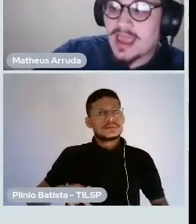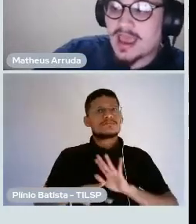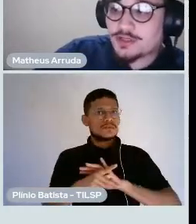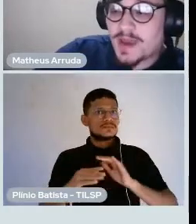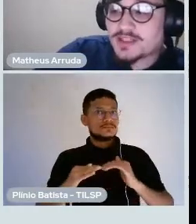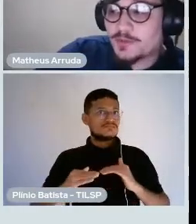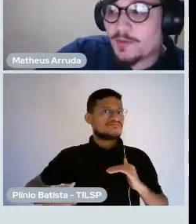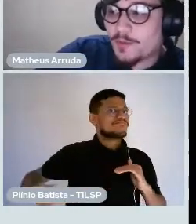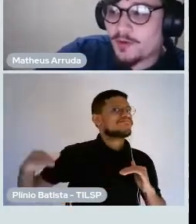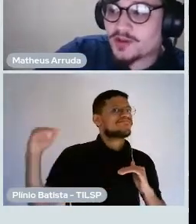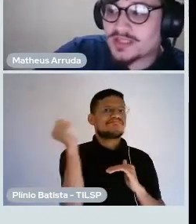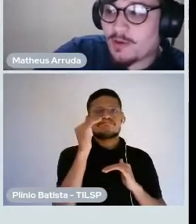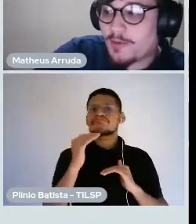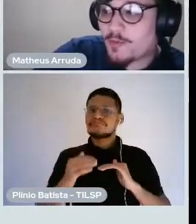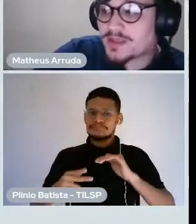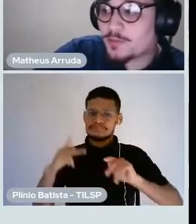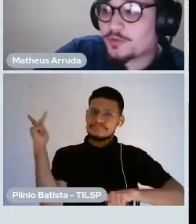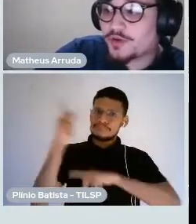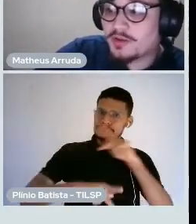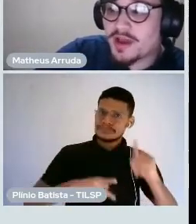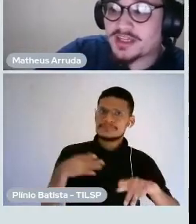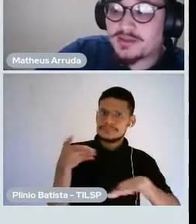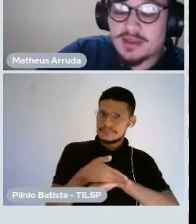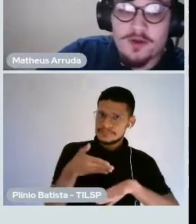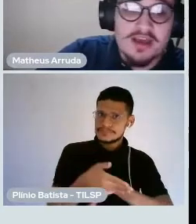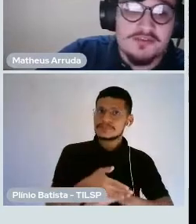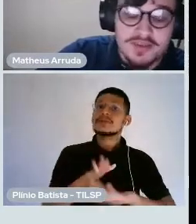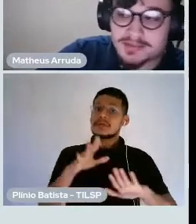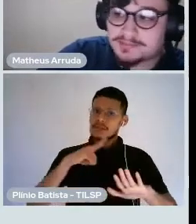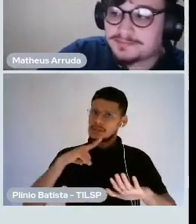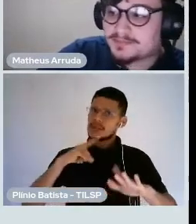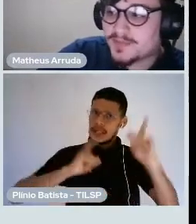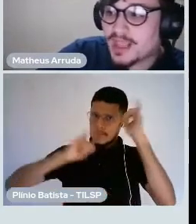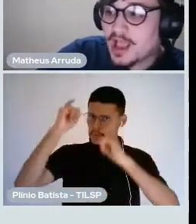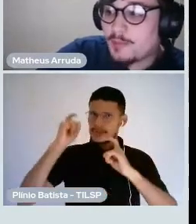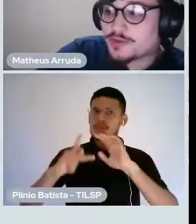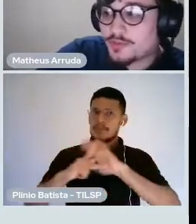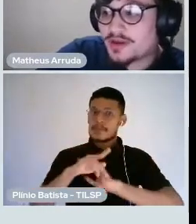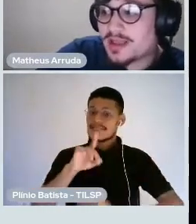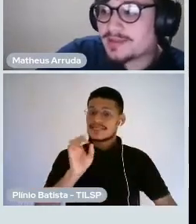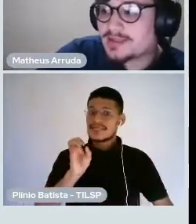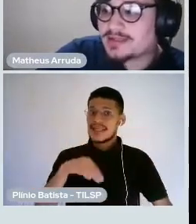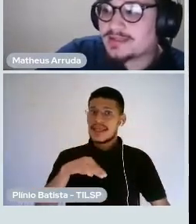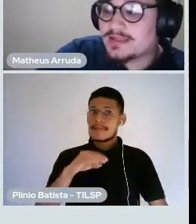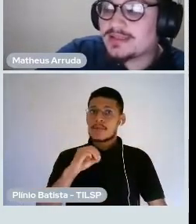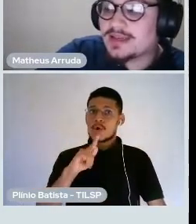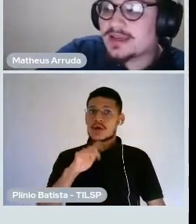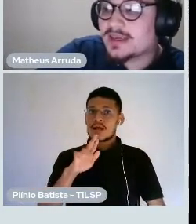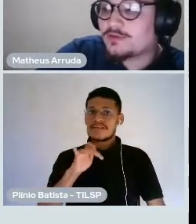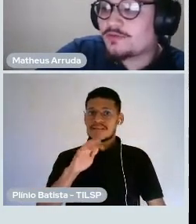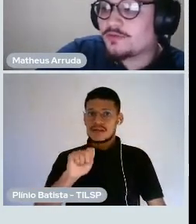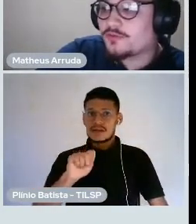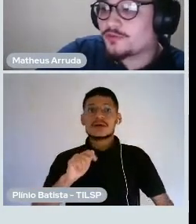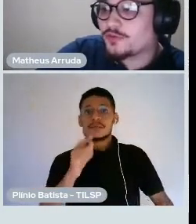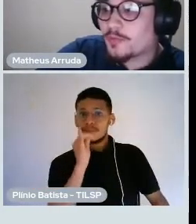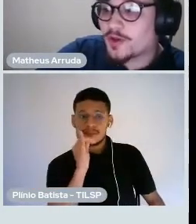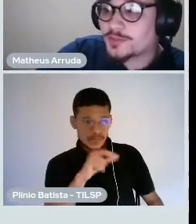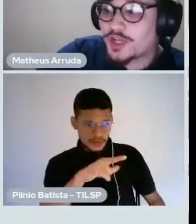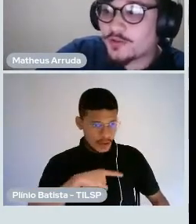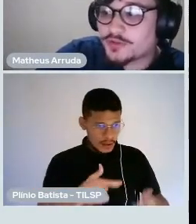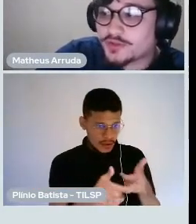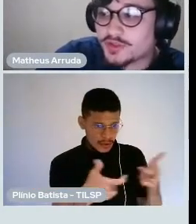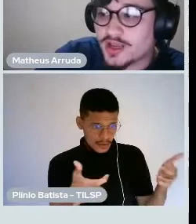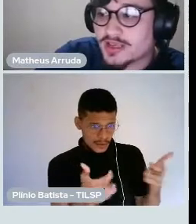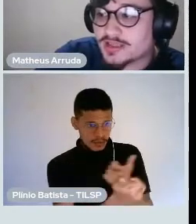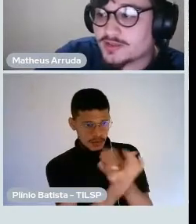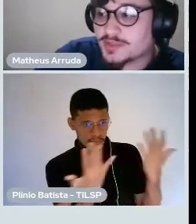Tá? Nos países superpopulosos, há uma preocupação muito grande com a questão da demografia, pois o número de habitantes indica que um futuro próximo